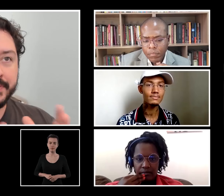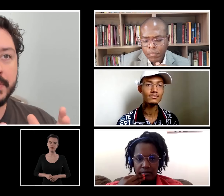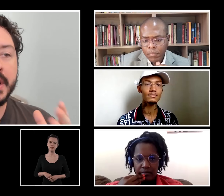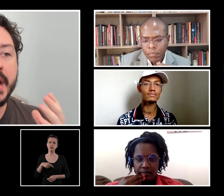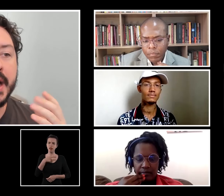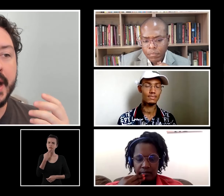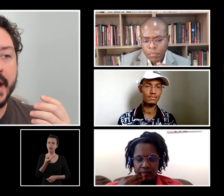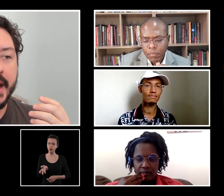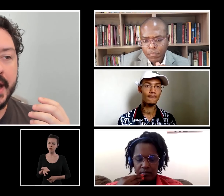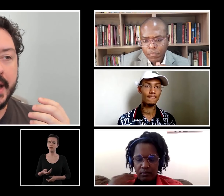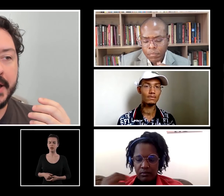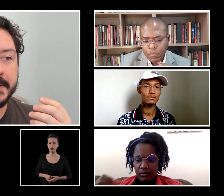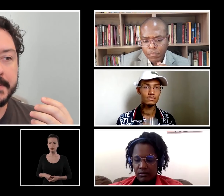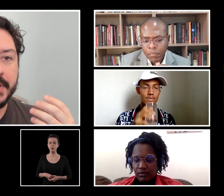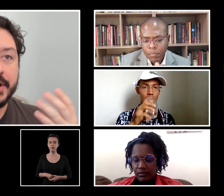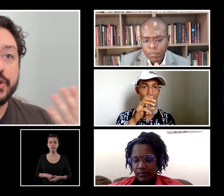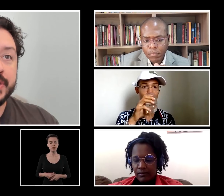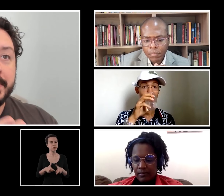Você falou,